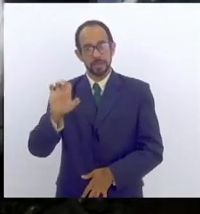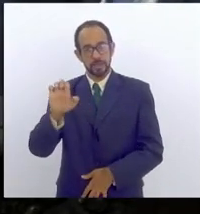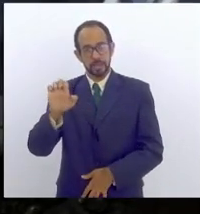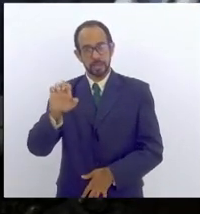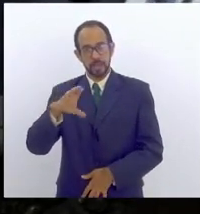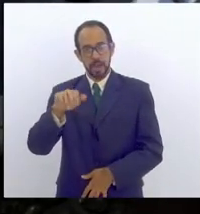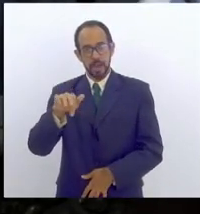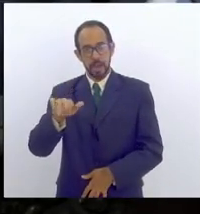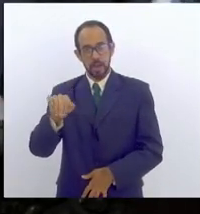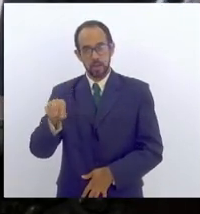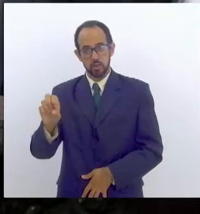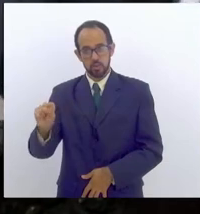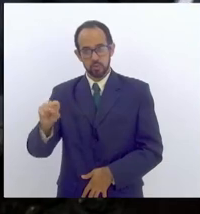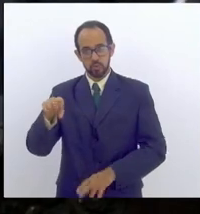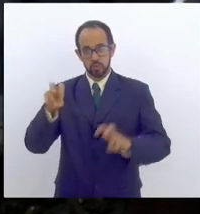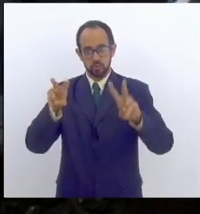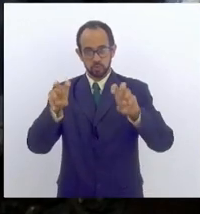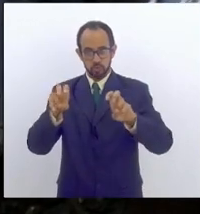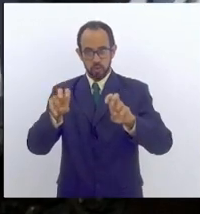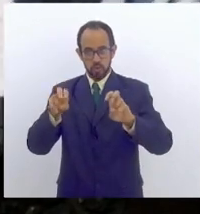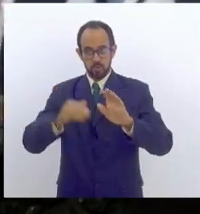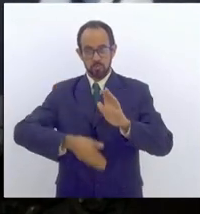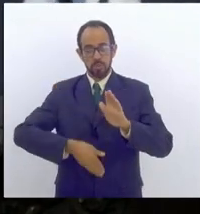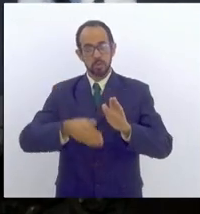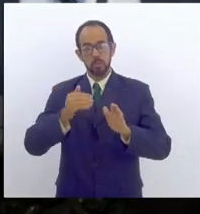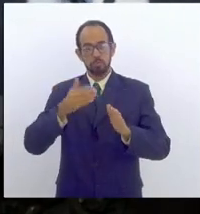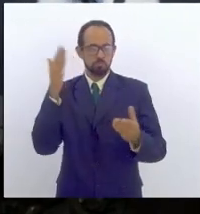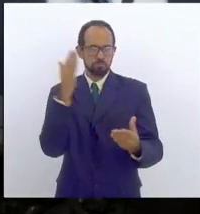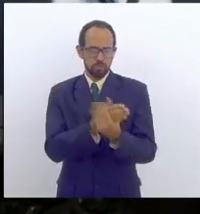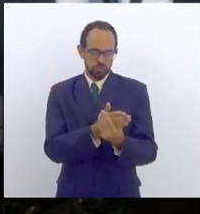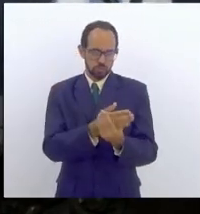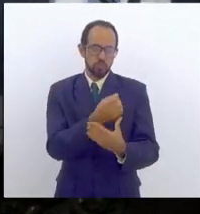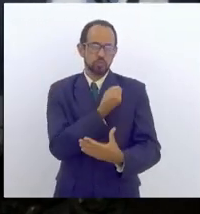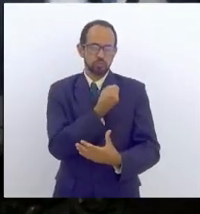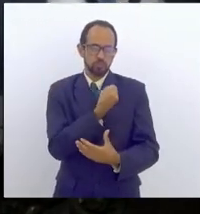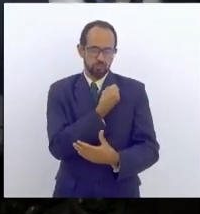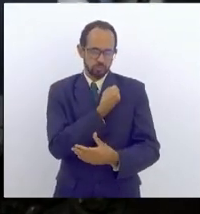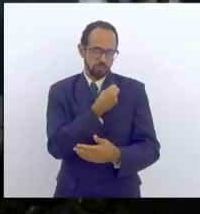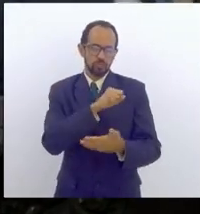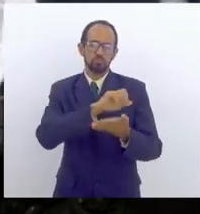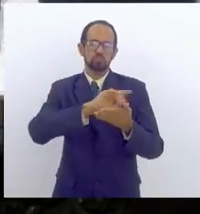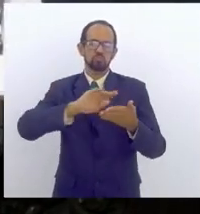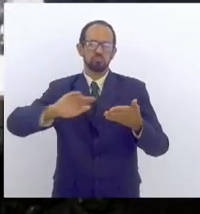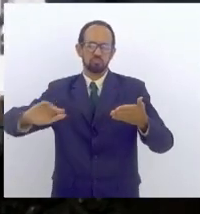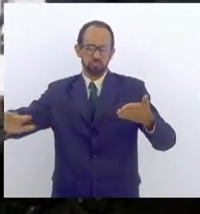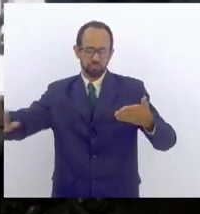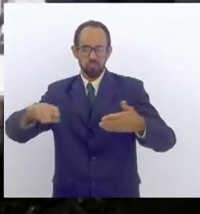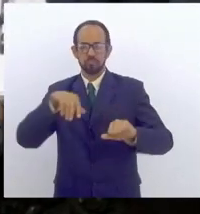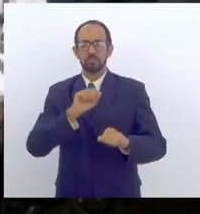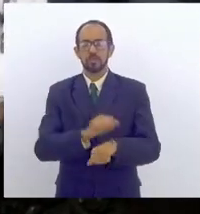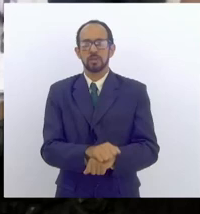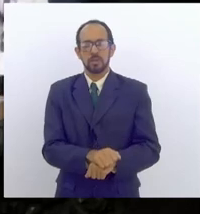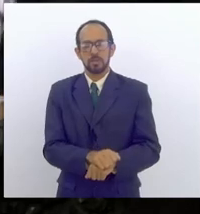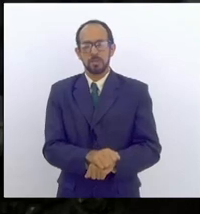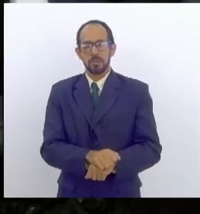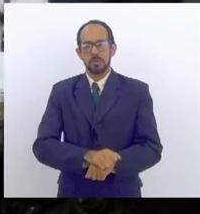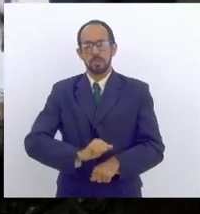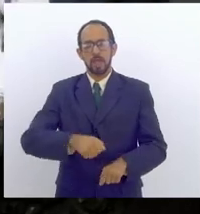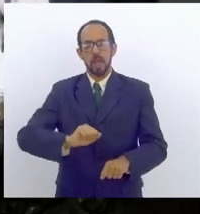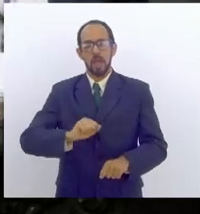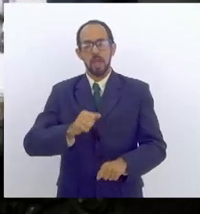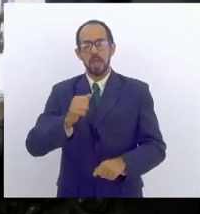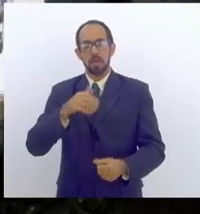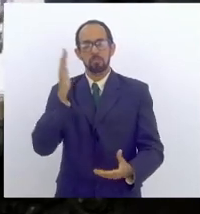em relação ao processo número tal, 15 números, impetrante Felipe Medeiros